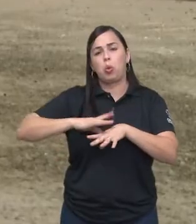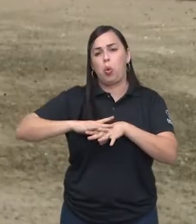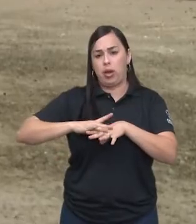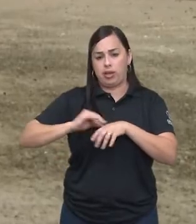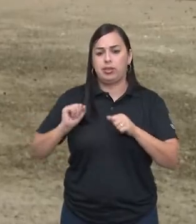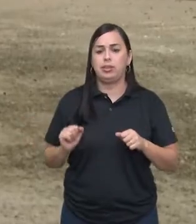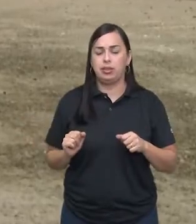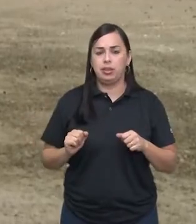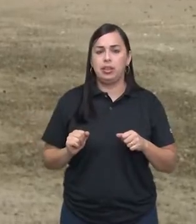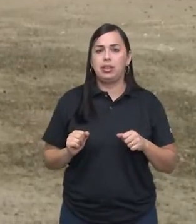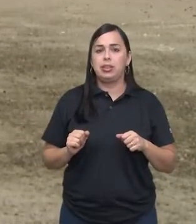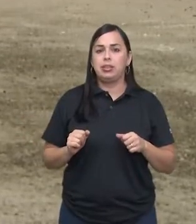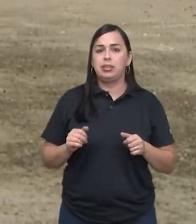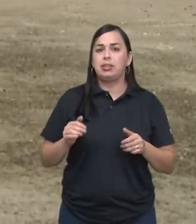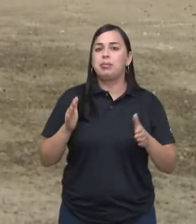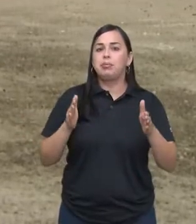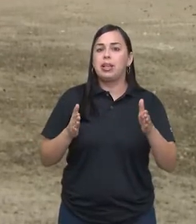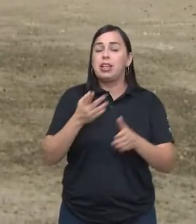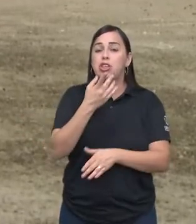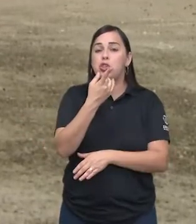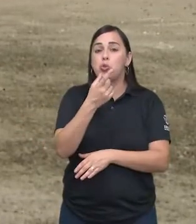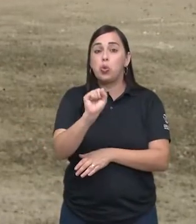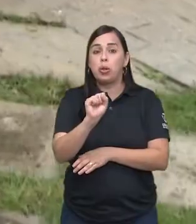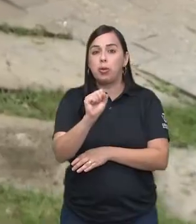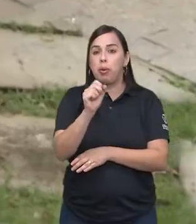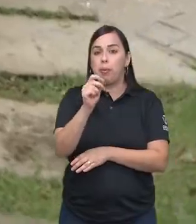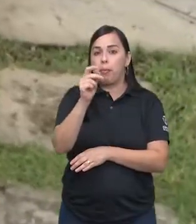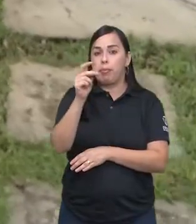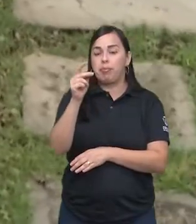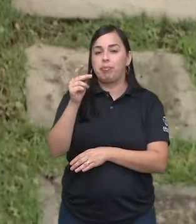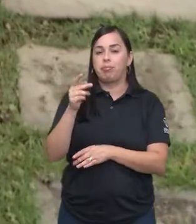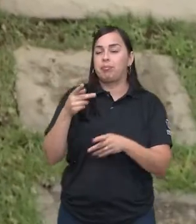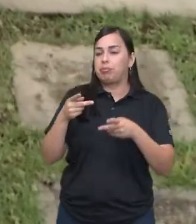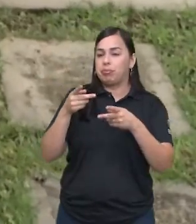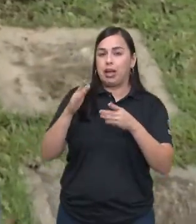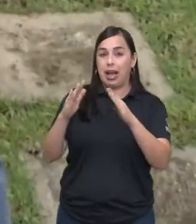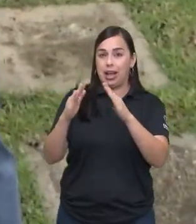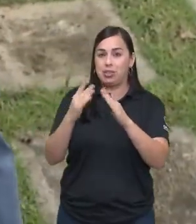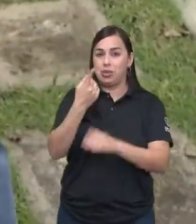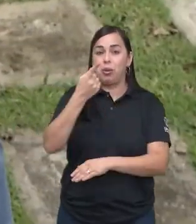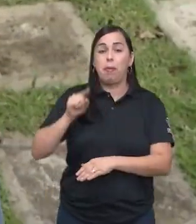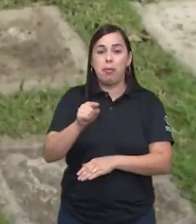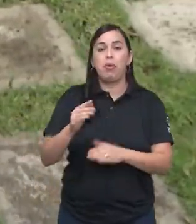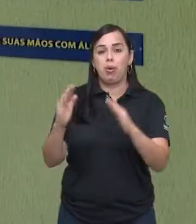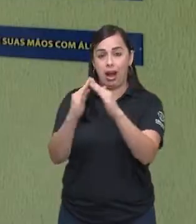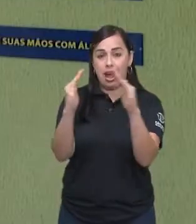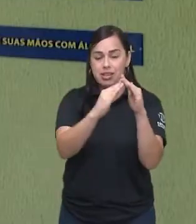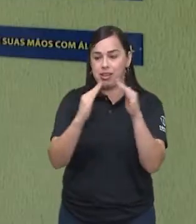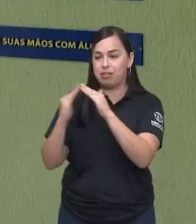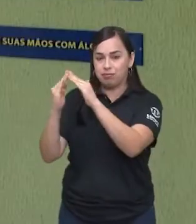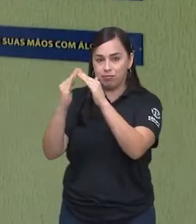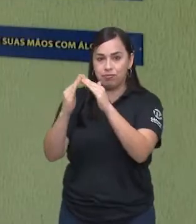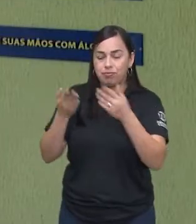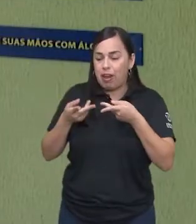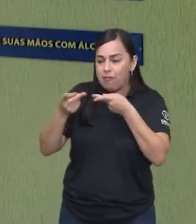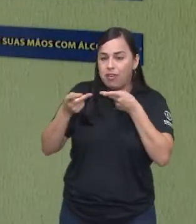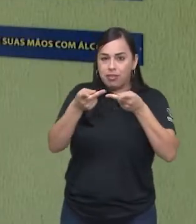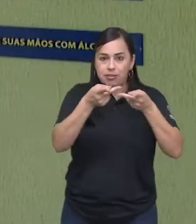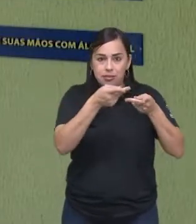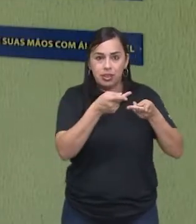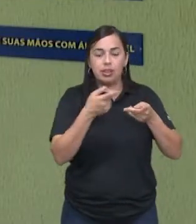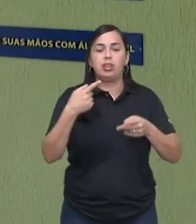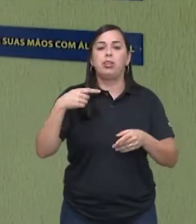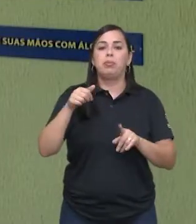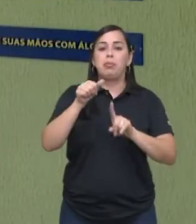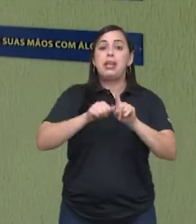A previsão é que aproximadamente 18 mil casas sejam visitadas até o final deste mês. Durante o mês de abril estamos trabalhando